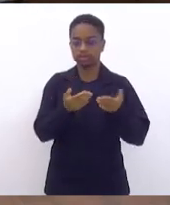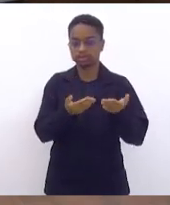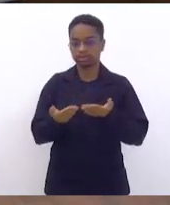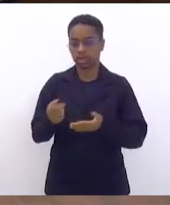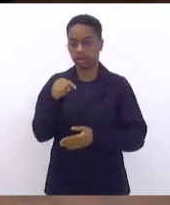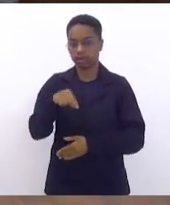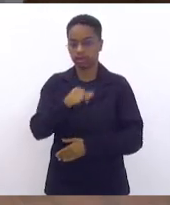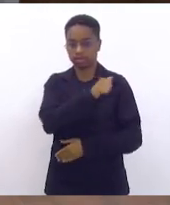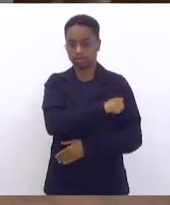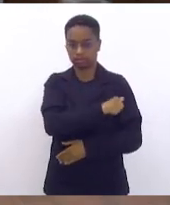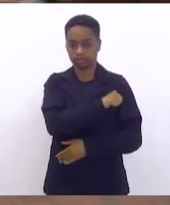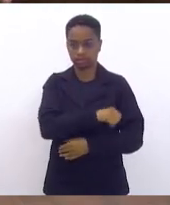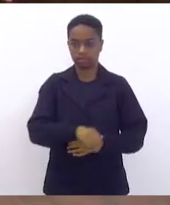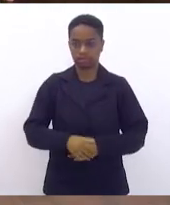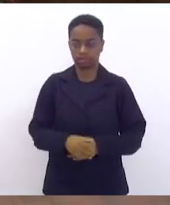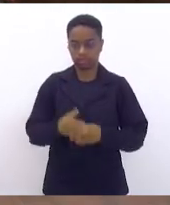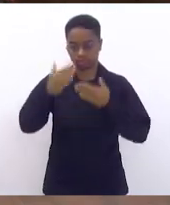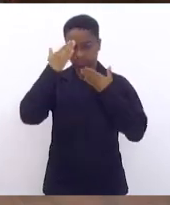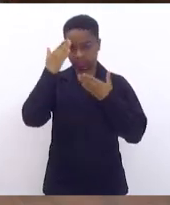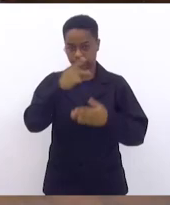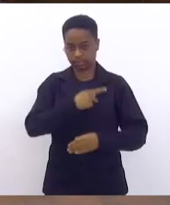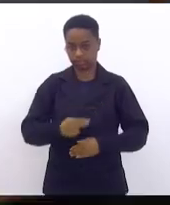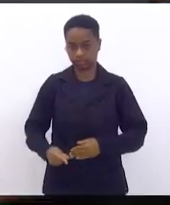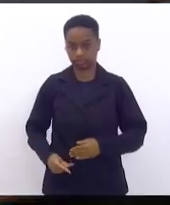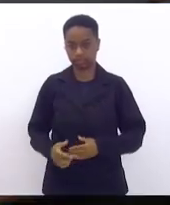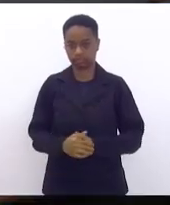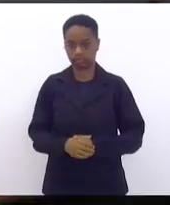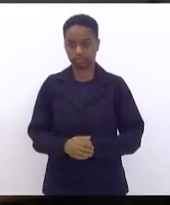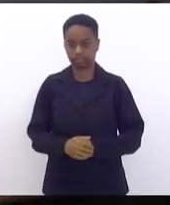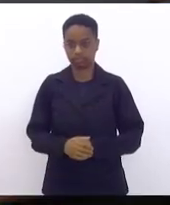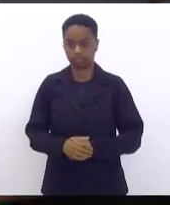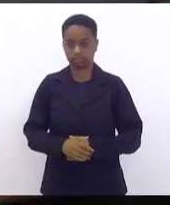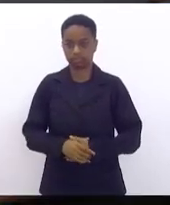para o estado do Rio de Janeiro. Muito obrigado, presidente.